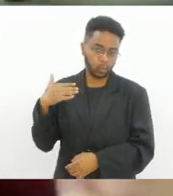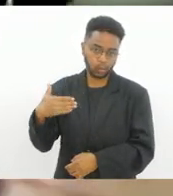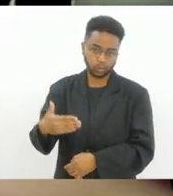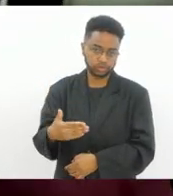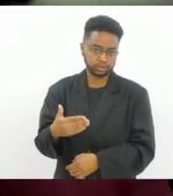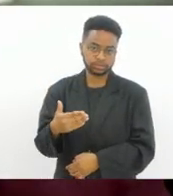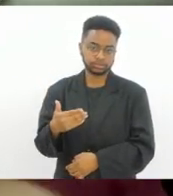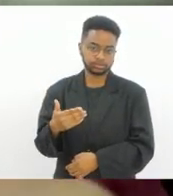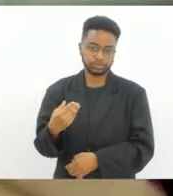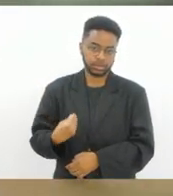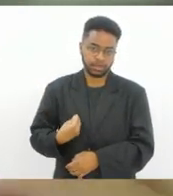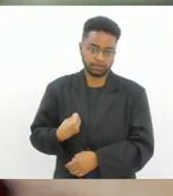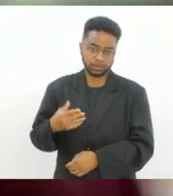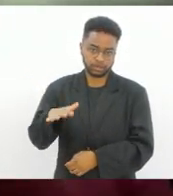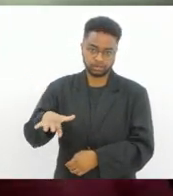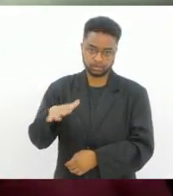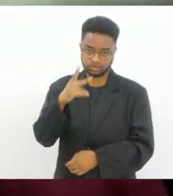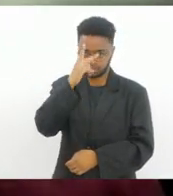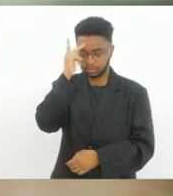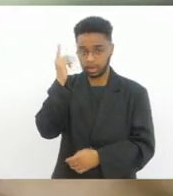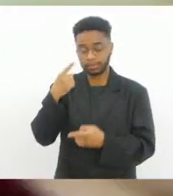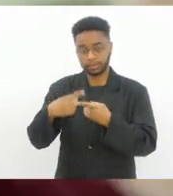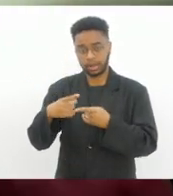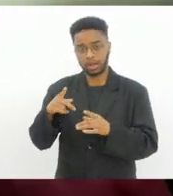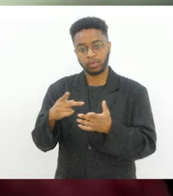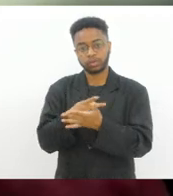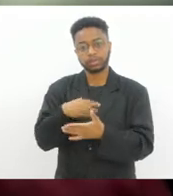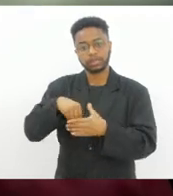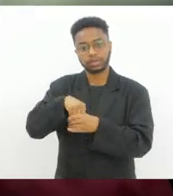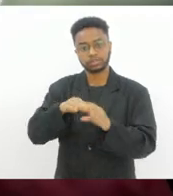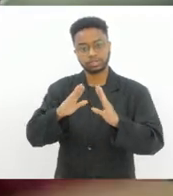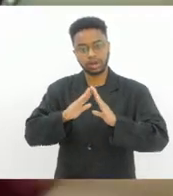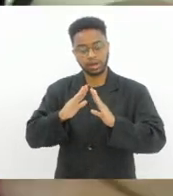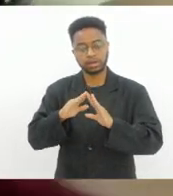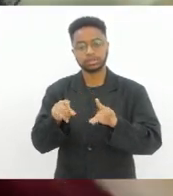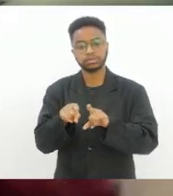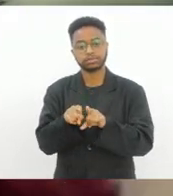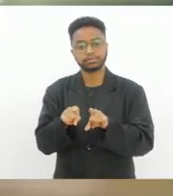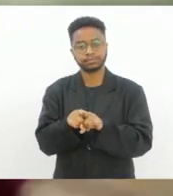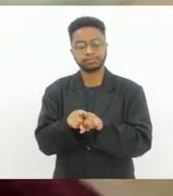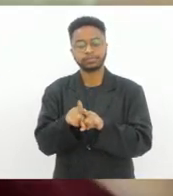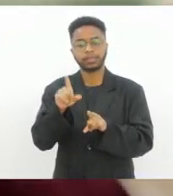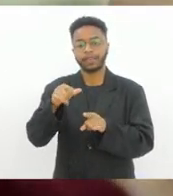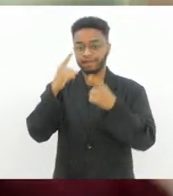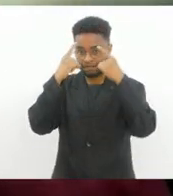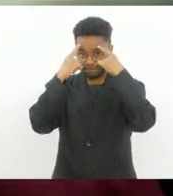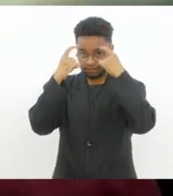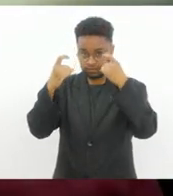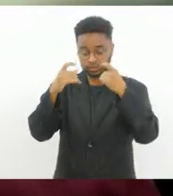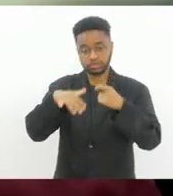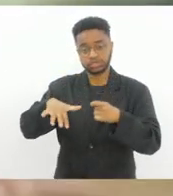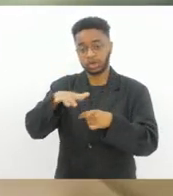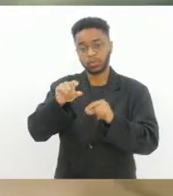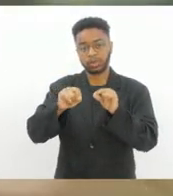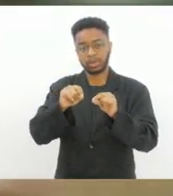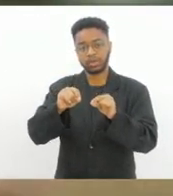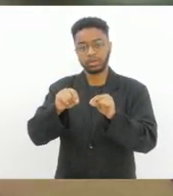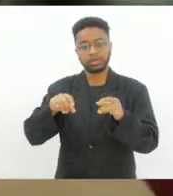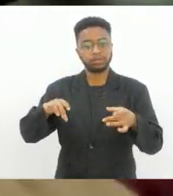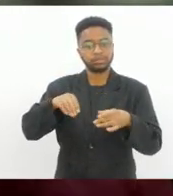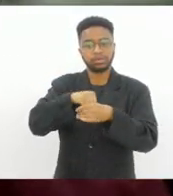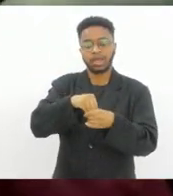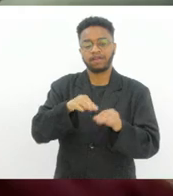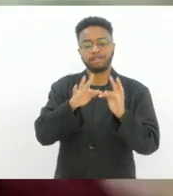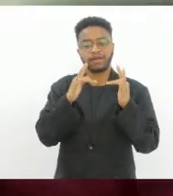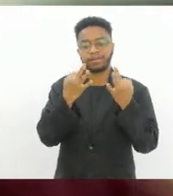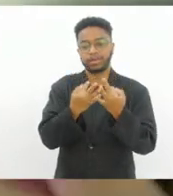das vítimas, né? Ela está presente dentro das casas, é uma violência em geral intrafamiliar, e